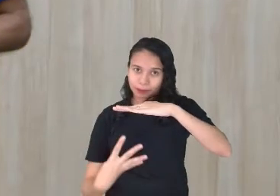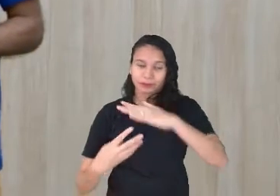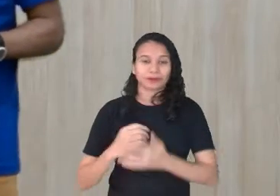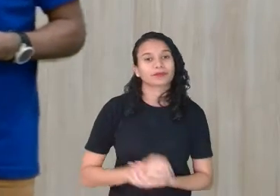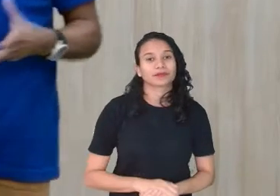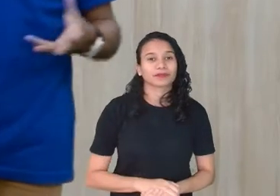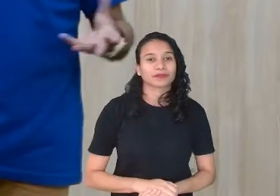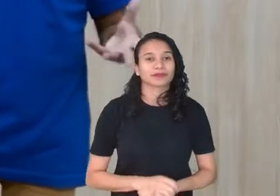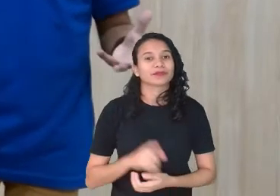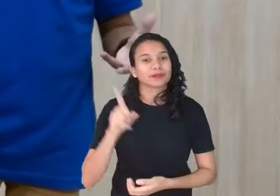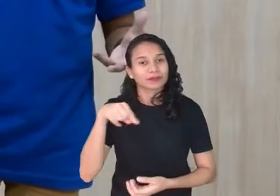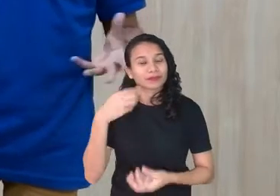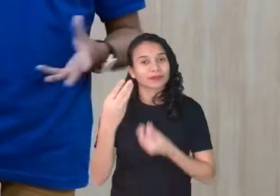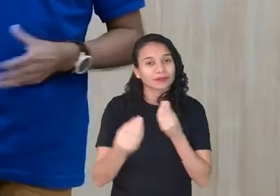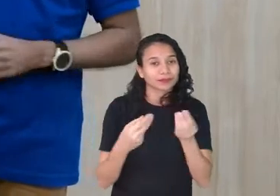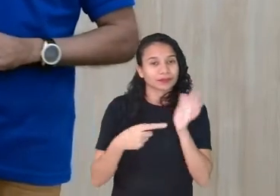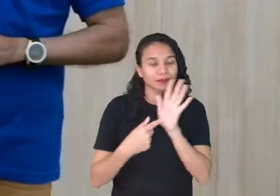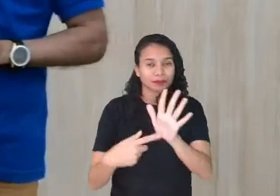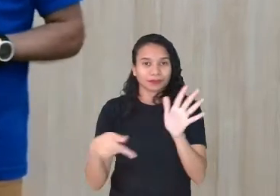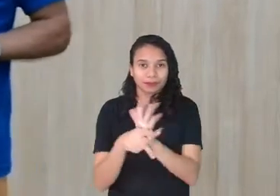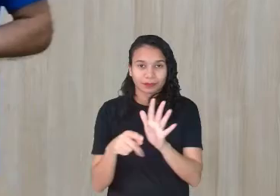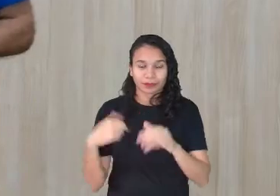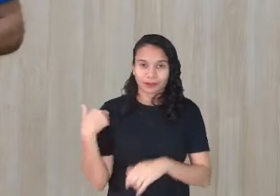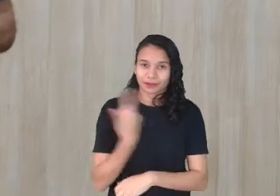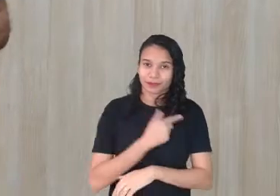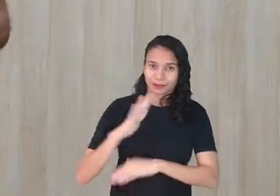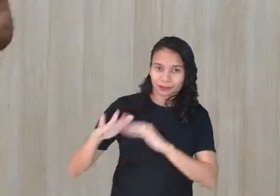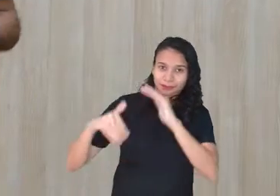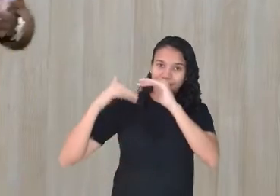4. Aí vai ser o tópico para a gente desenvolver.